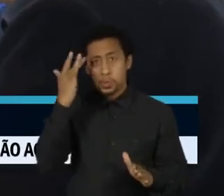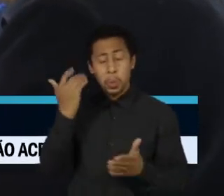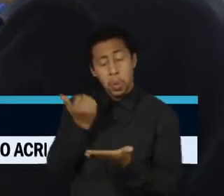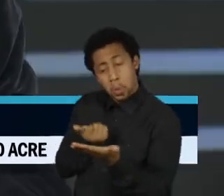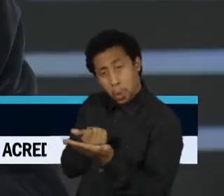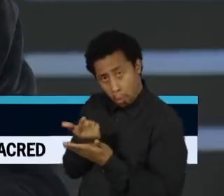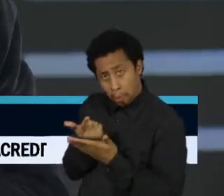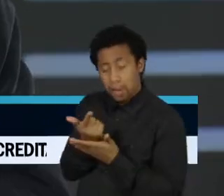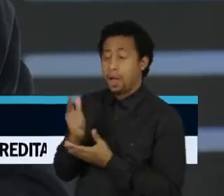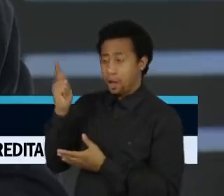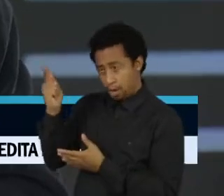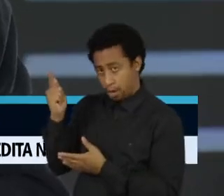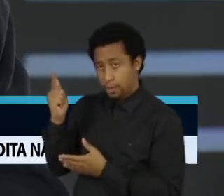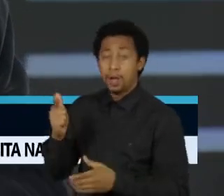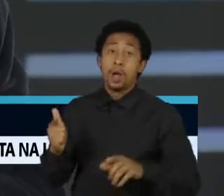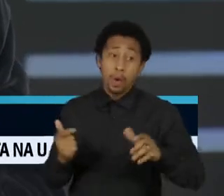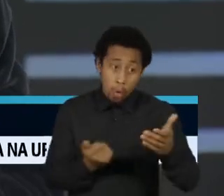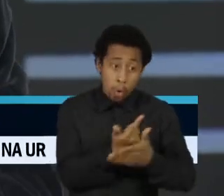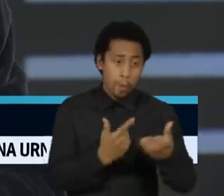Então,